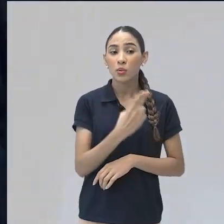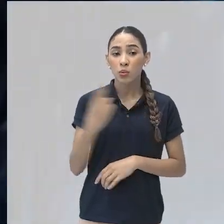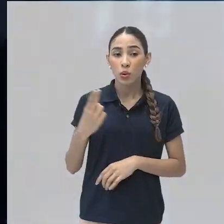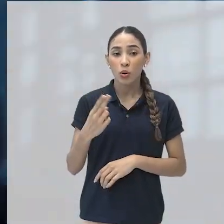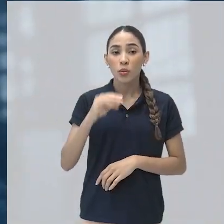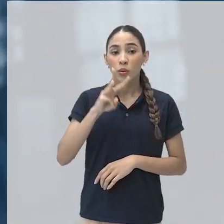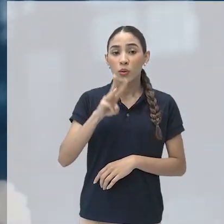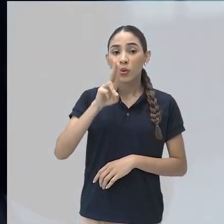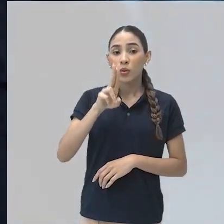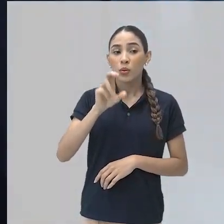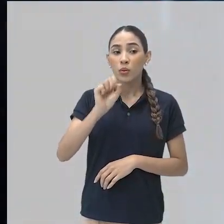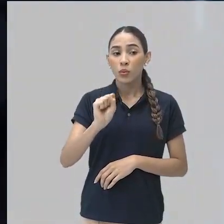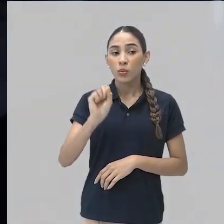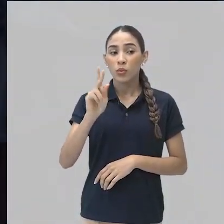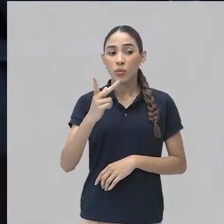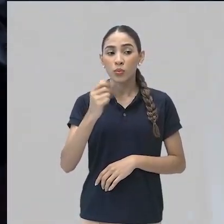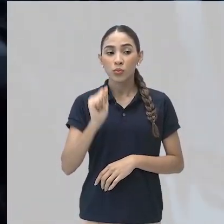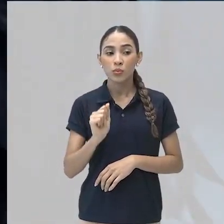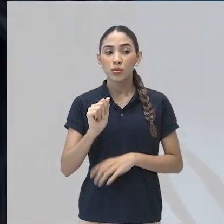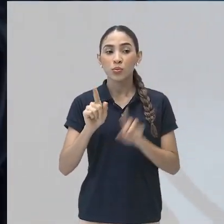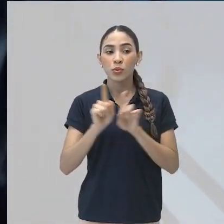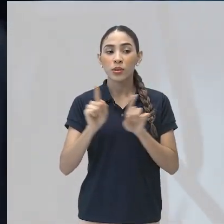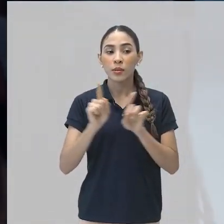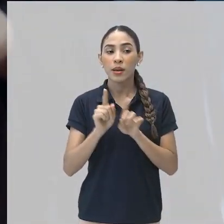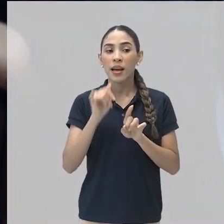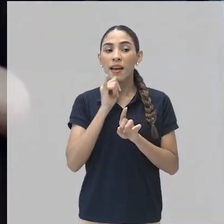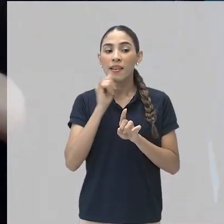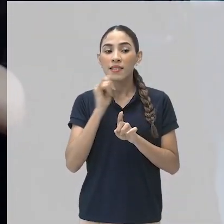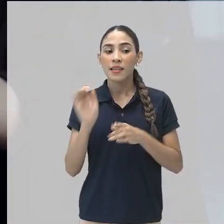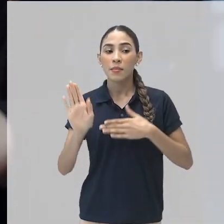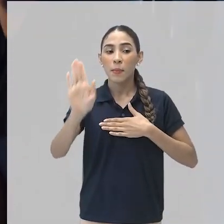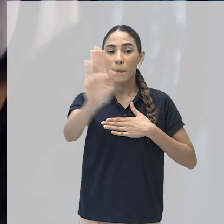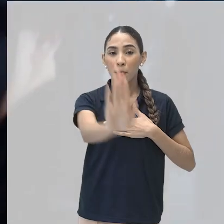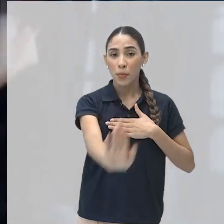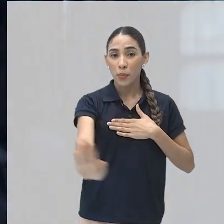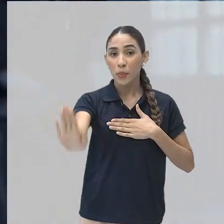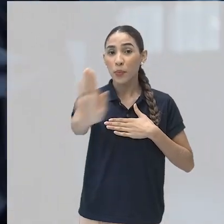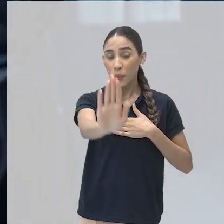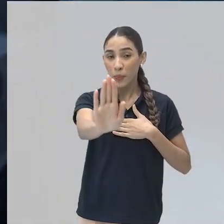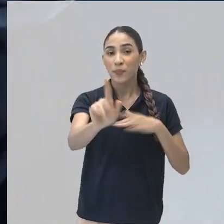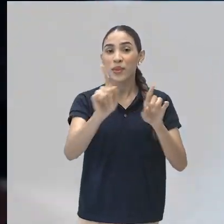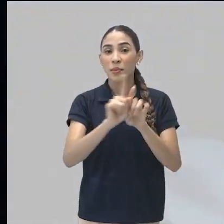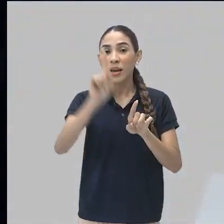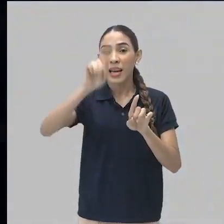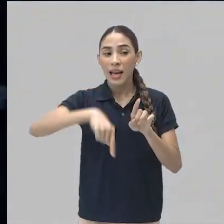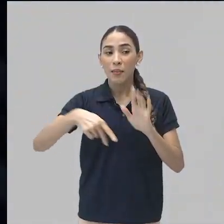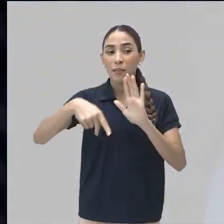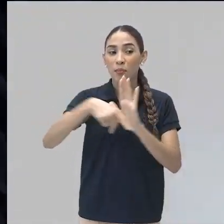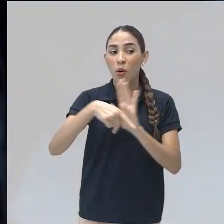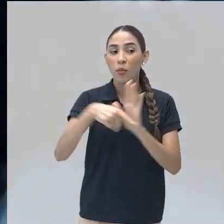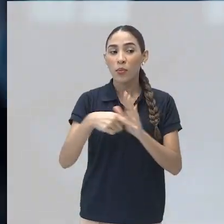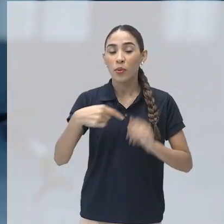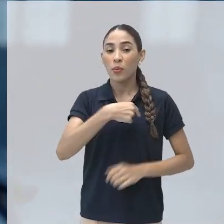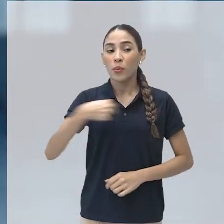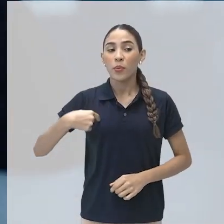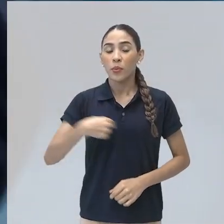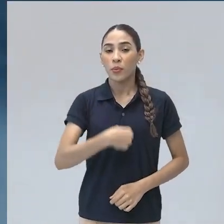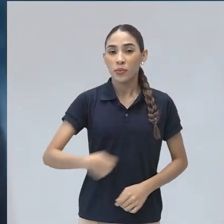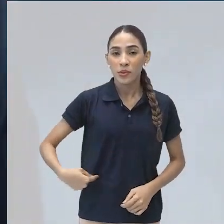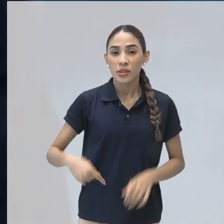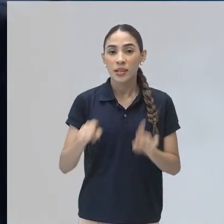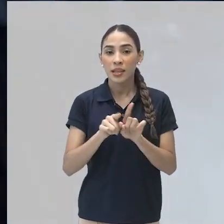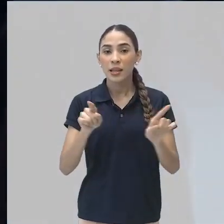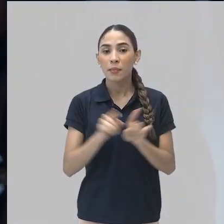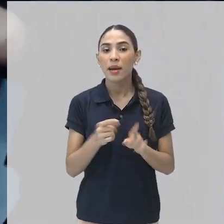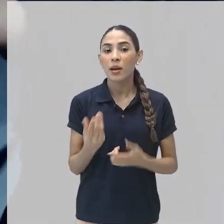Wushu, que significa a arte da guerra. O Kung Fu ele é originário da China e nasceu da necessidade